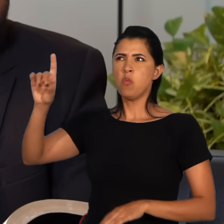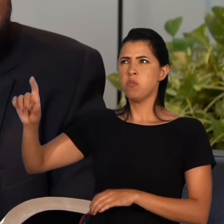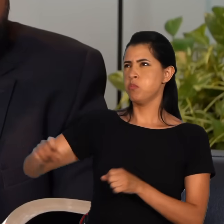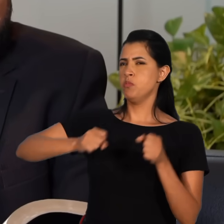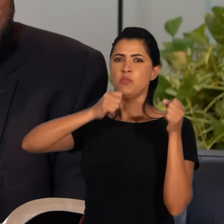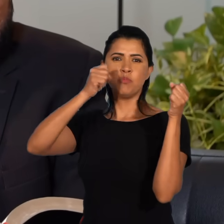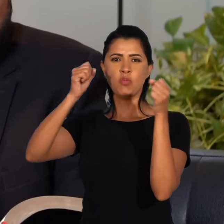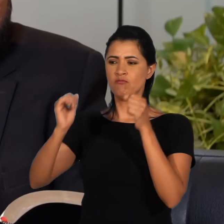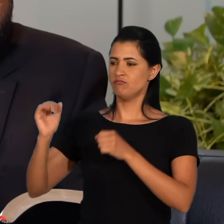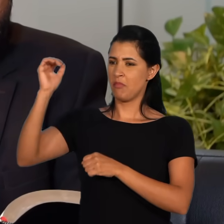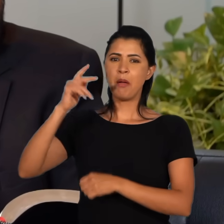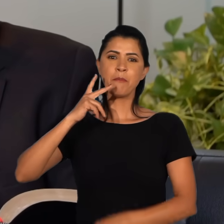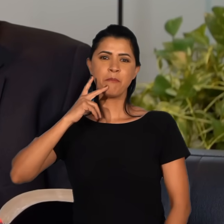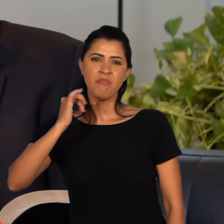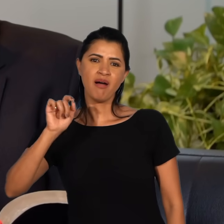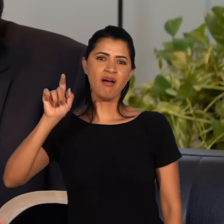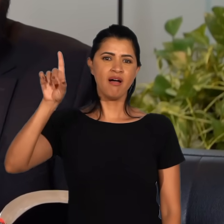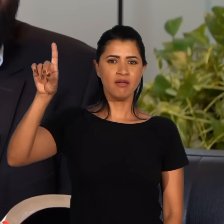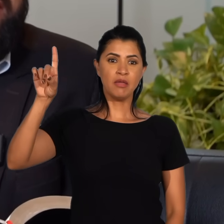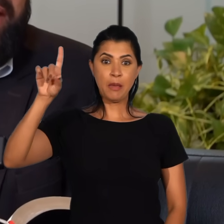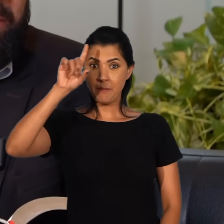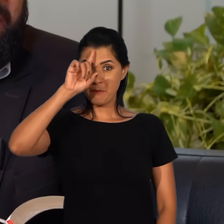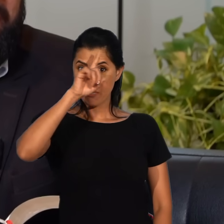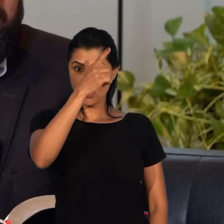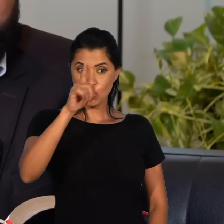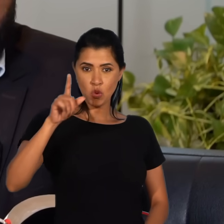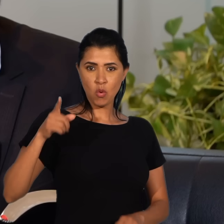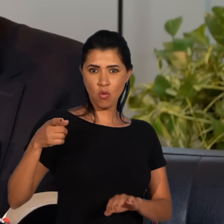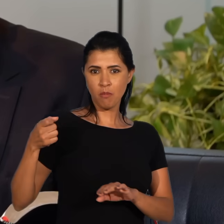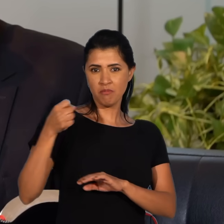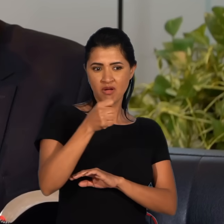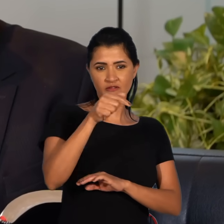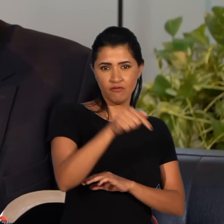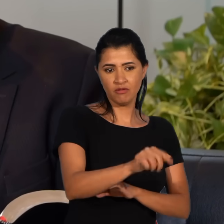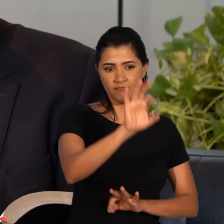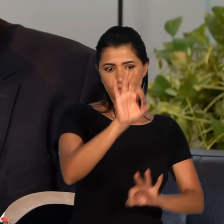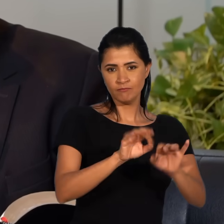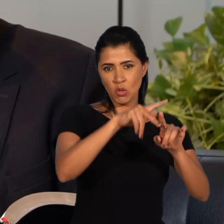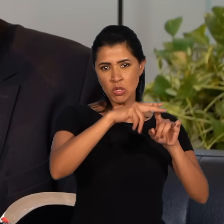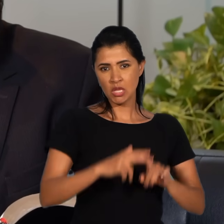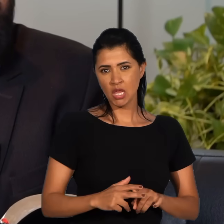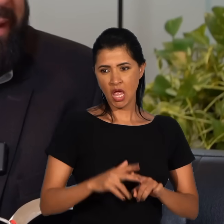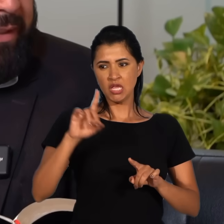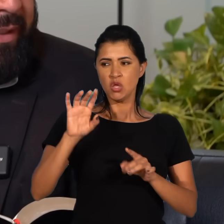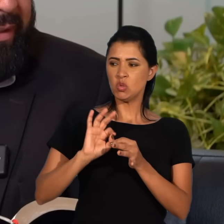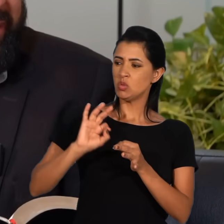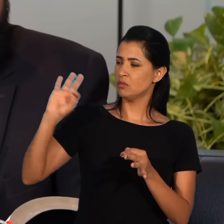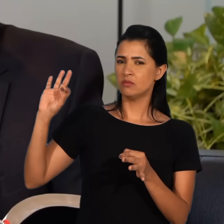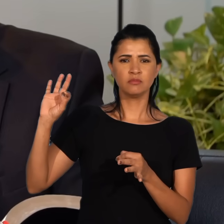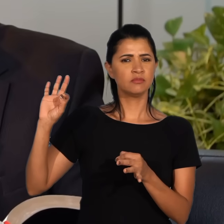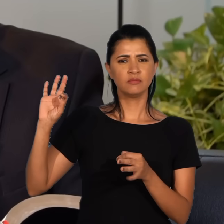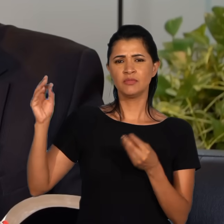grande poderoso que a gente chama de pai ele mandou alguém para para arrumar a situação e ele ficou distante